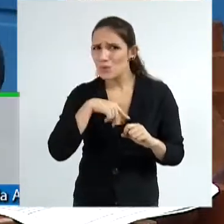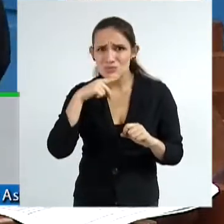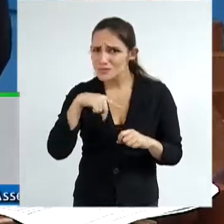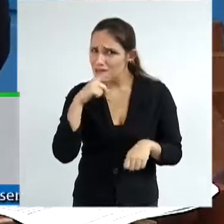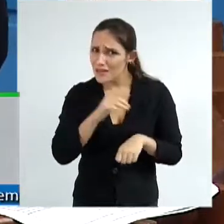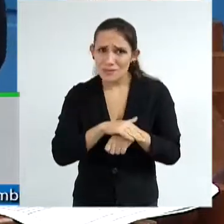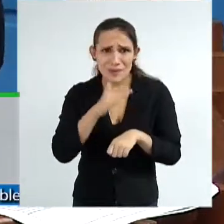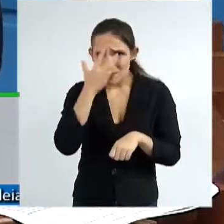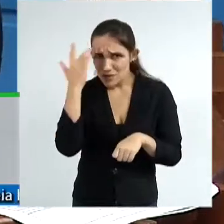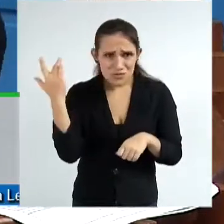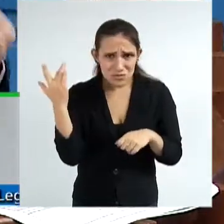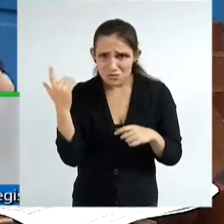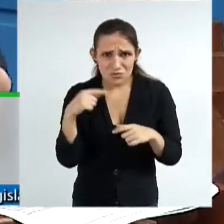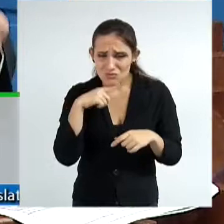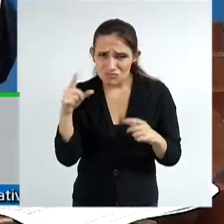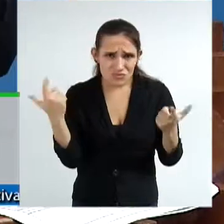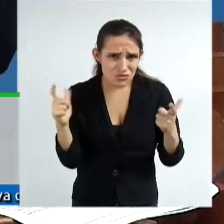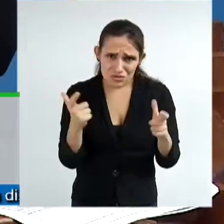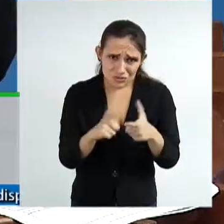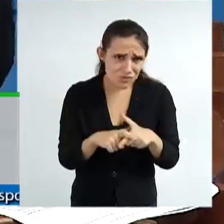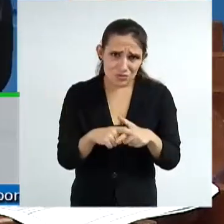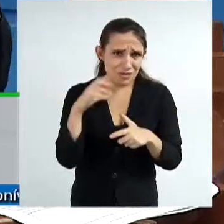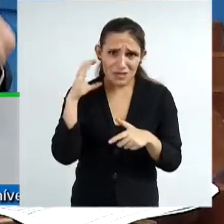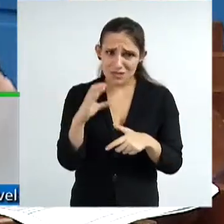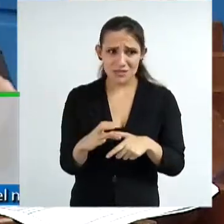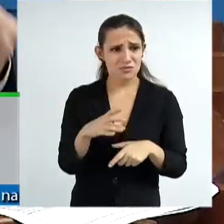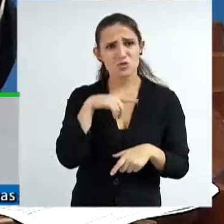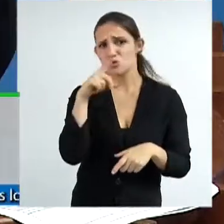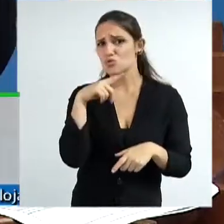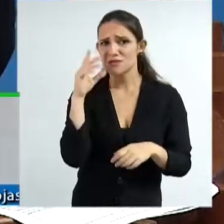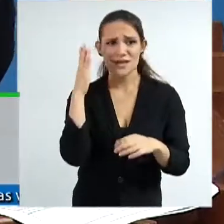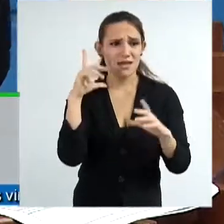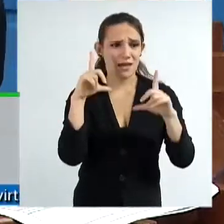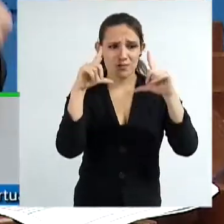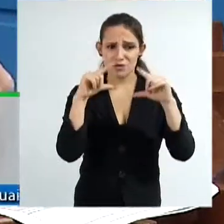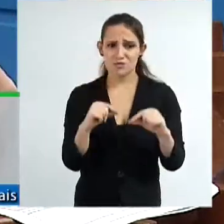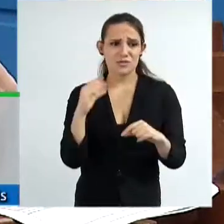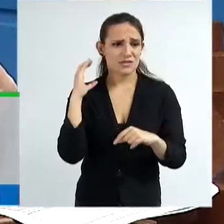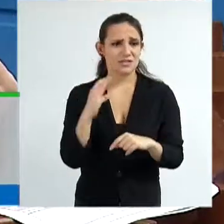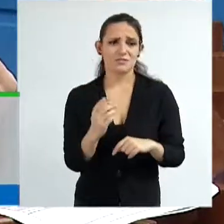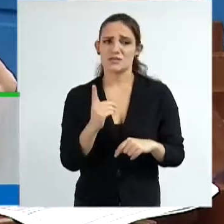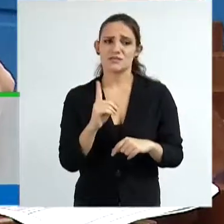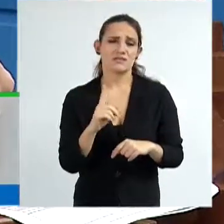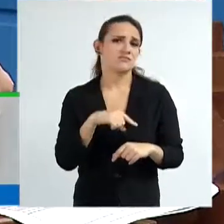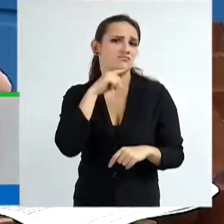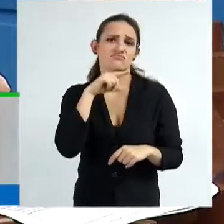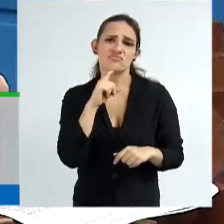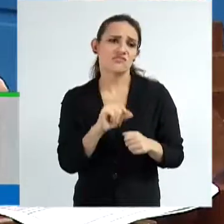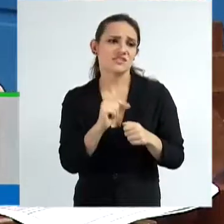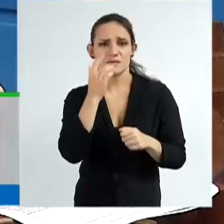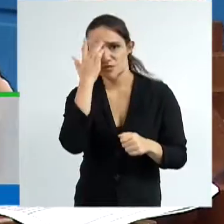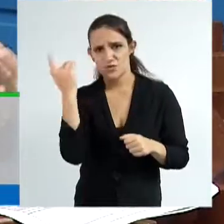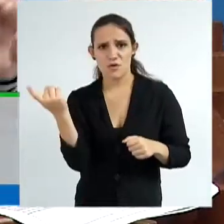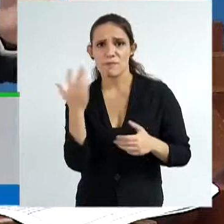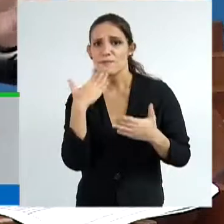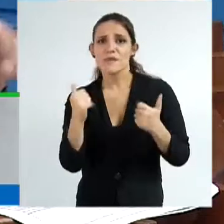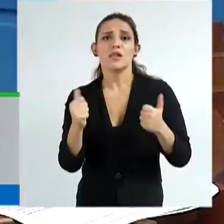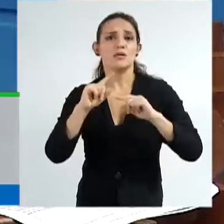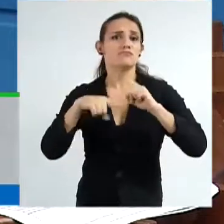incapaz de combater a criminalidade, de inibir o crime e de recuperar preso. Nós